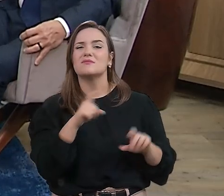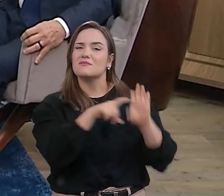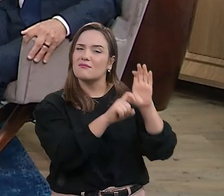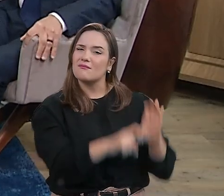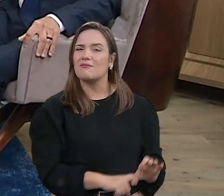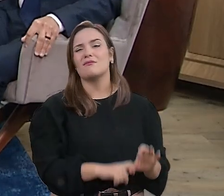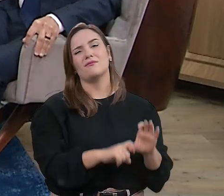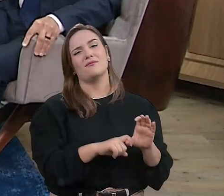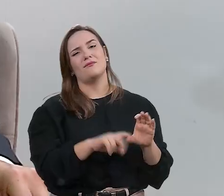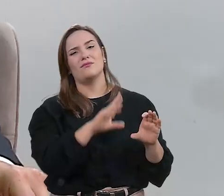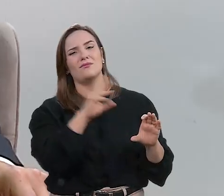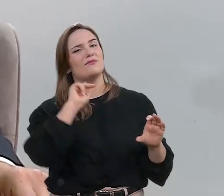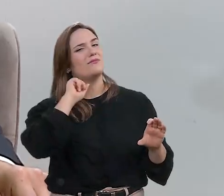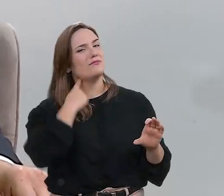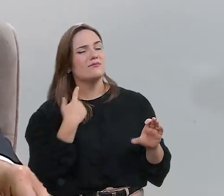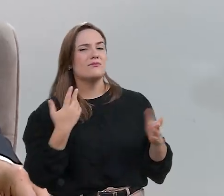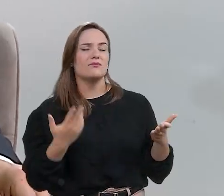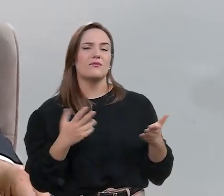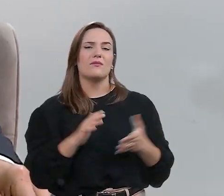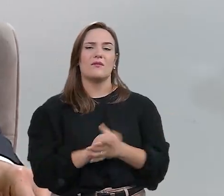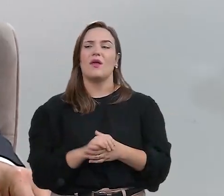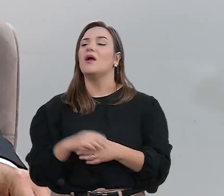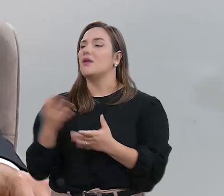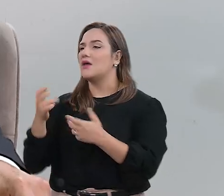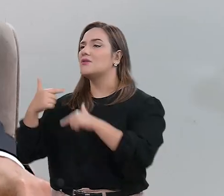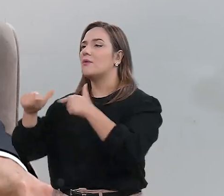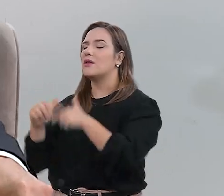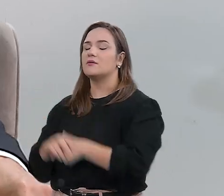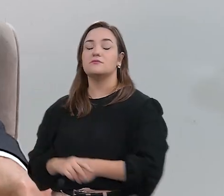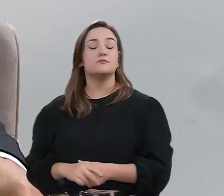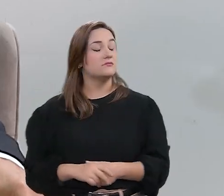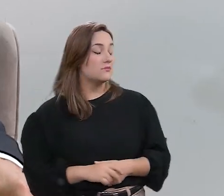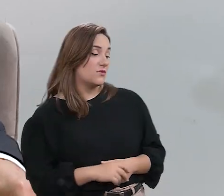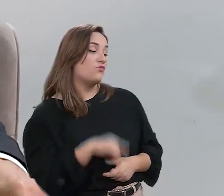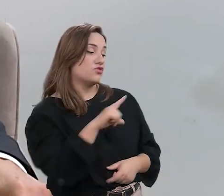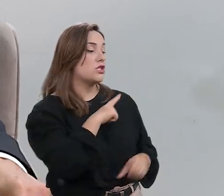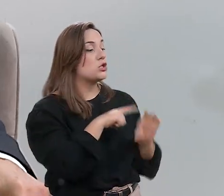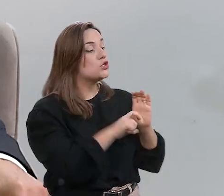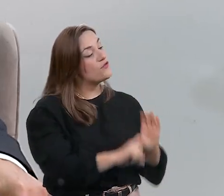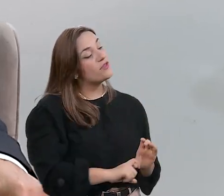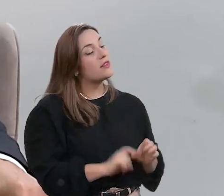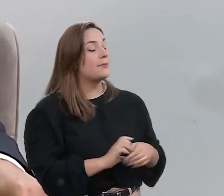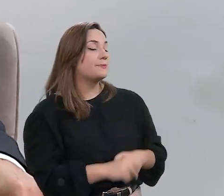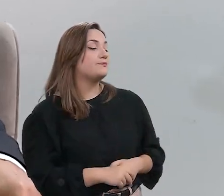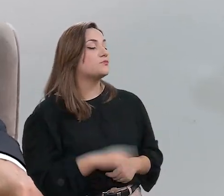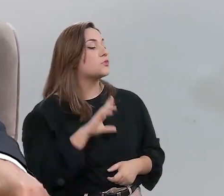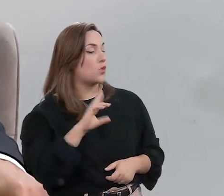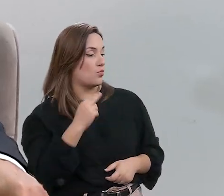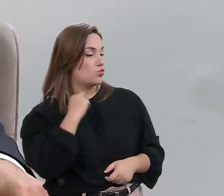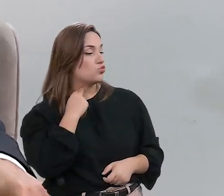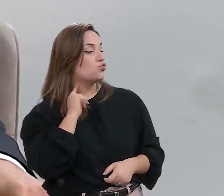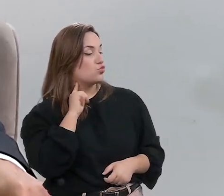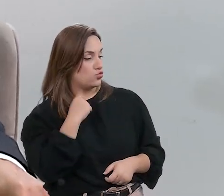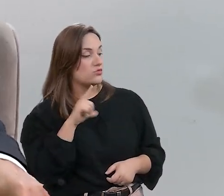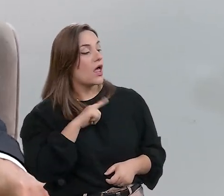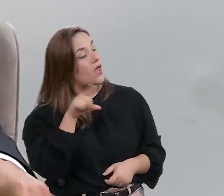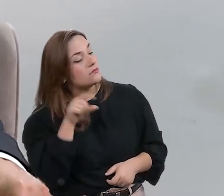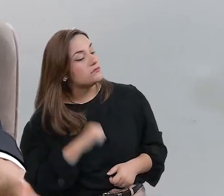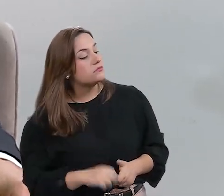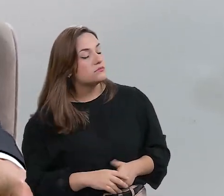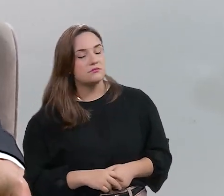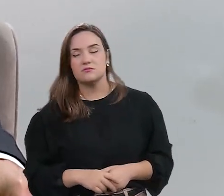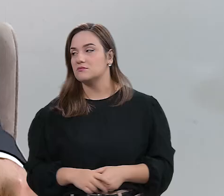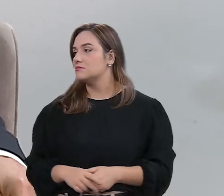né? Aí vai procurar um emprego, chega lá, a empresa fala, quero saber se você tem o nome lá no SPC e no Serasa. Aí